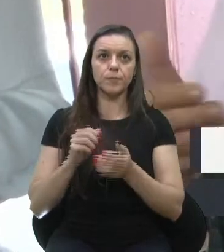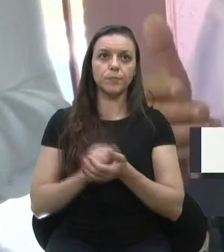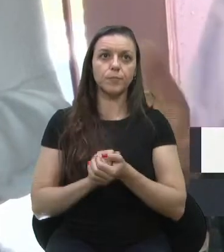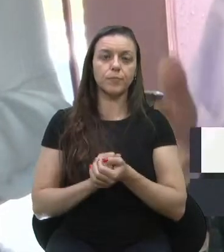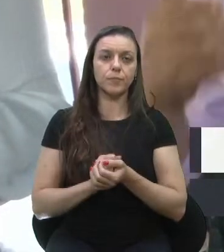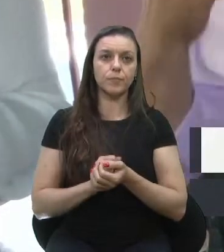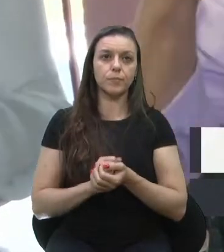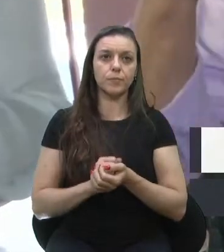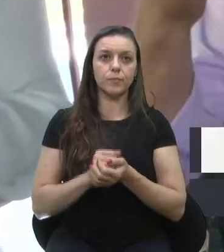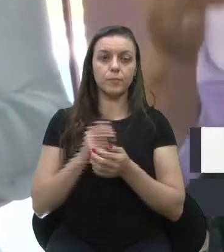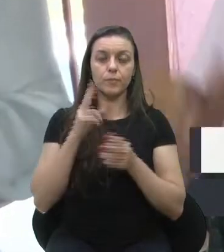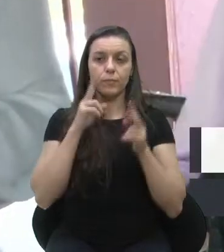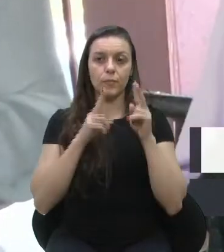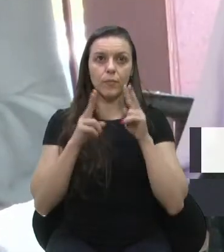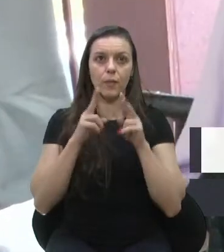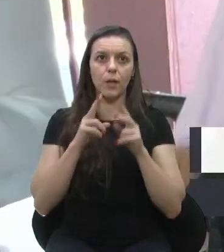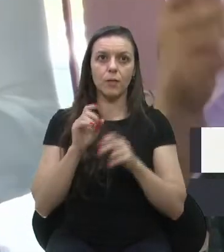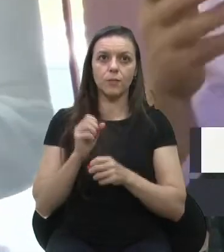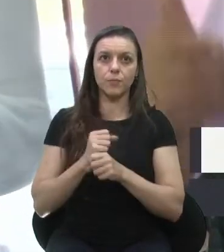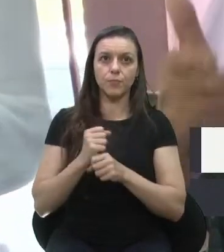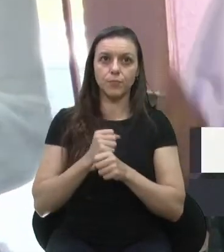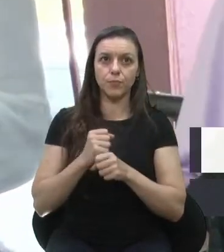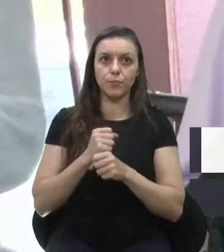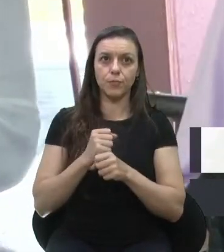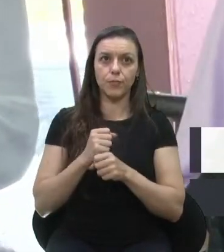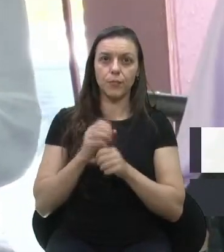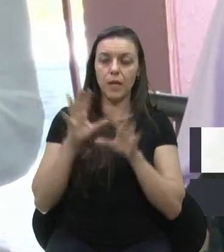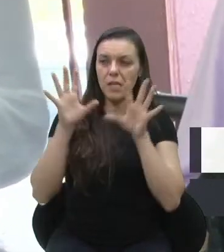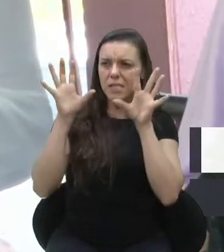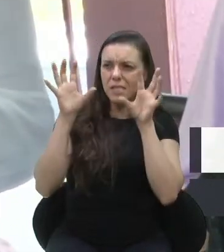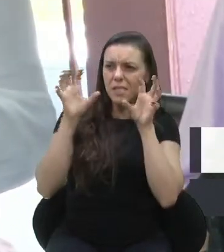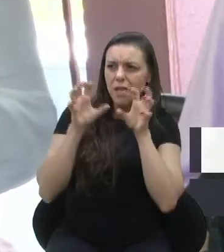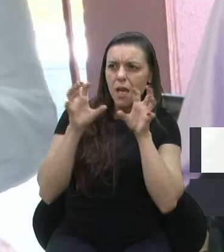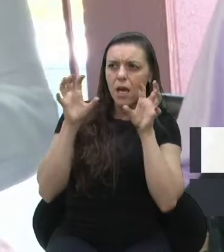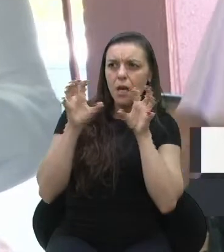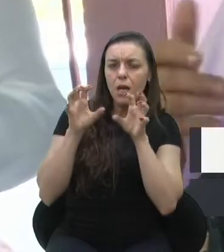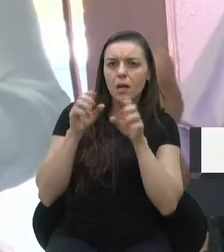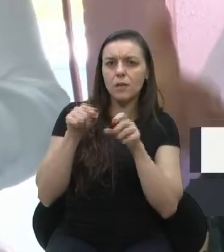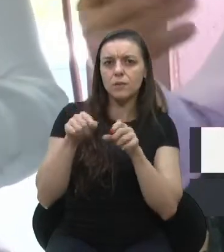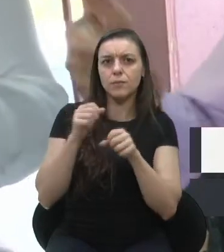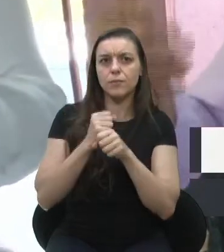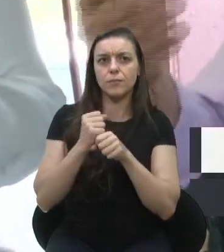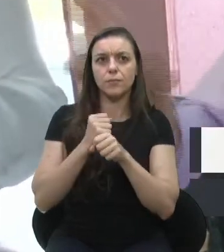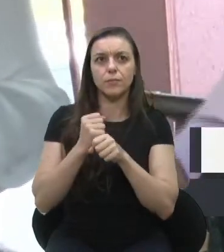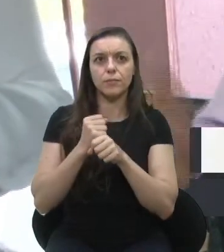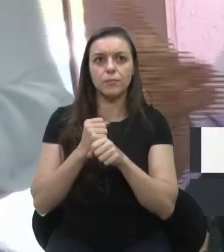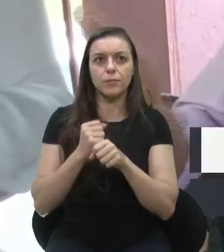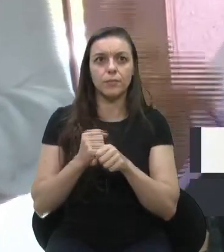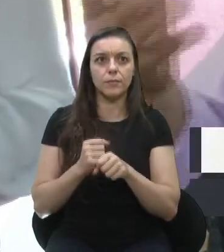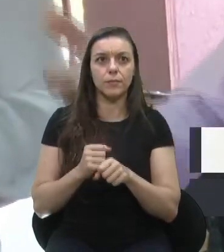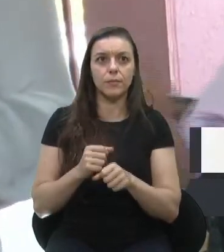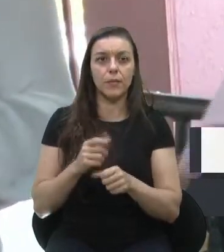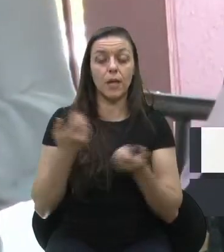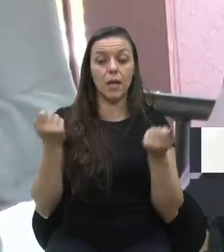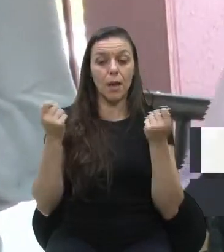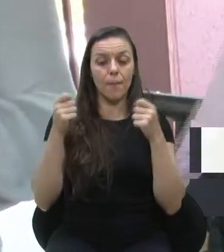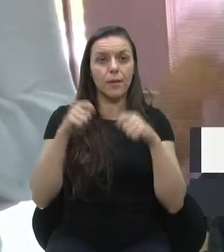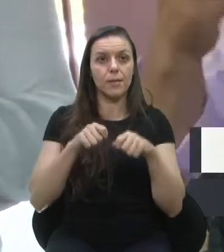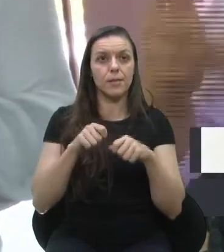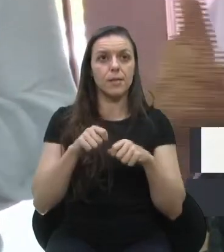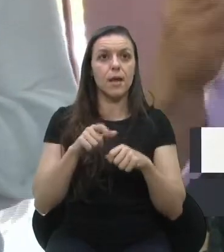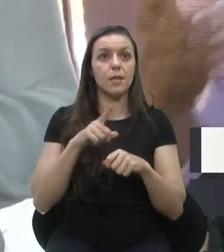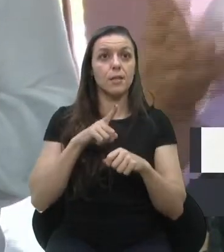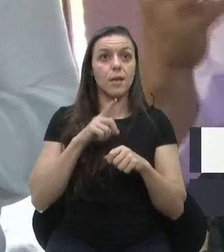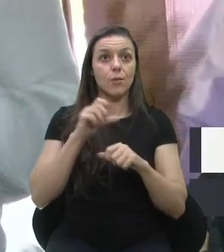incentivo vejam bem no ano de disse que as piadas é que nem esse ano se a gente tiver a capacidade ali na frente